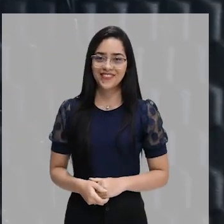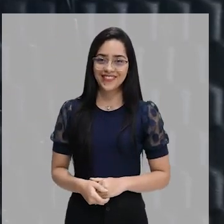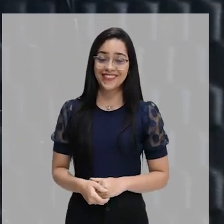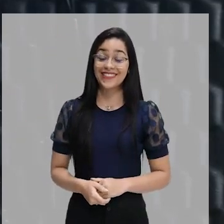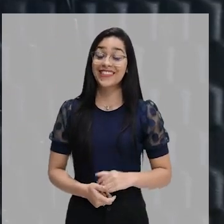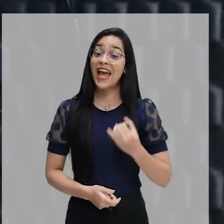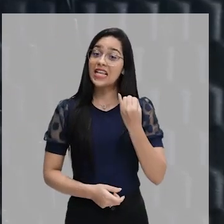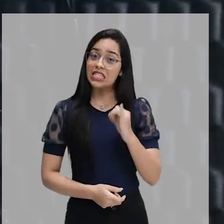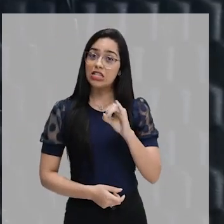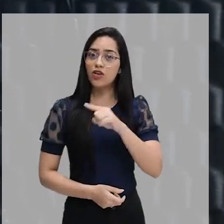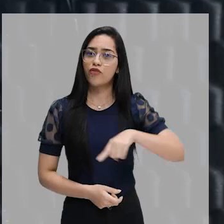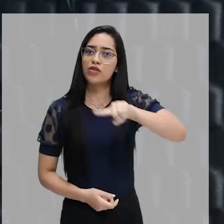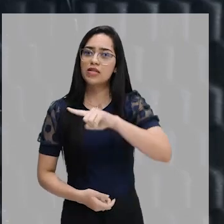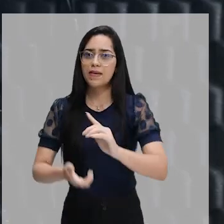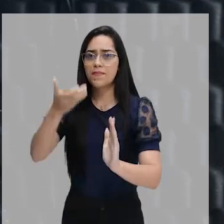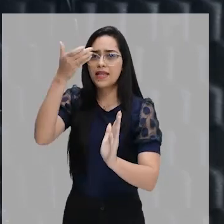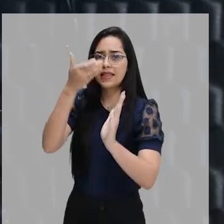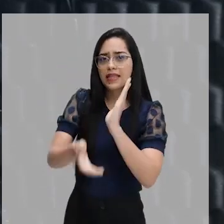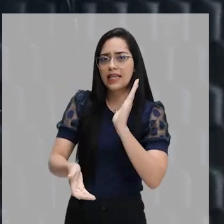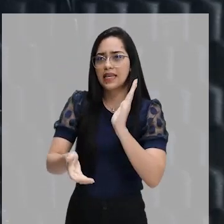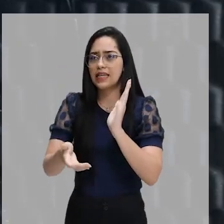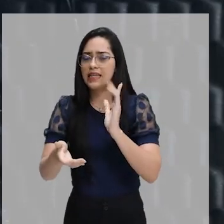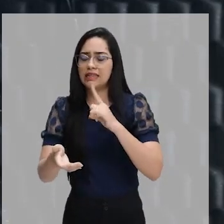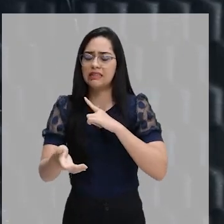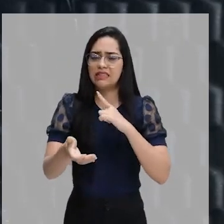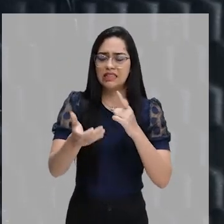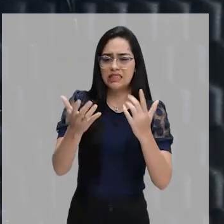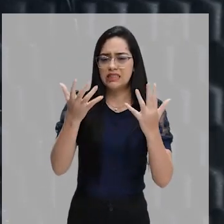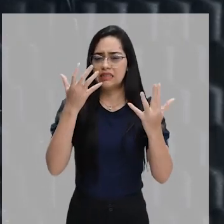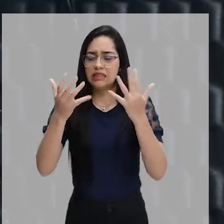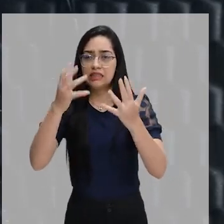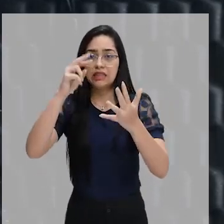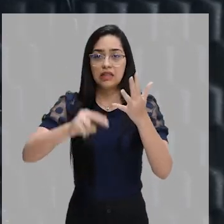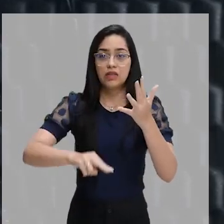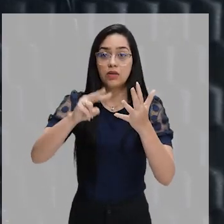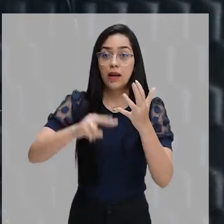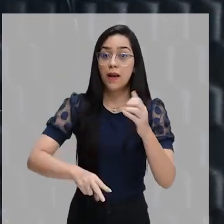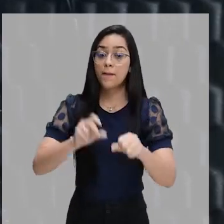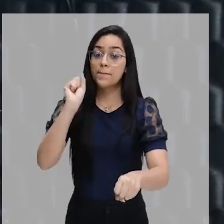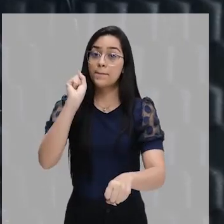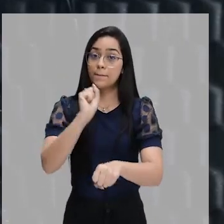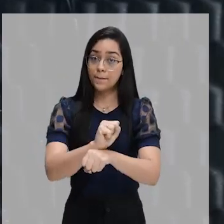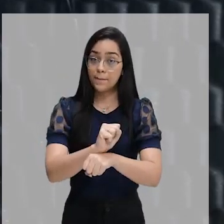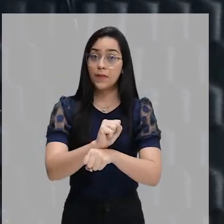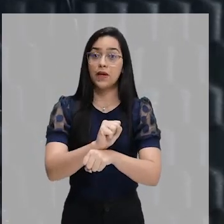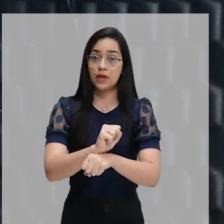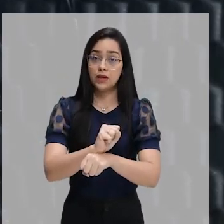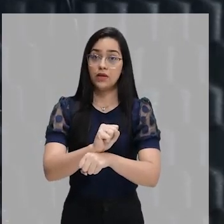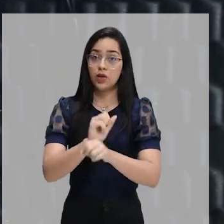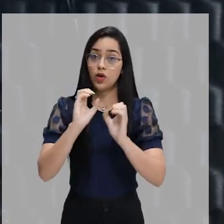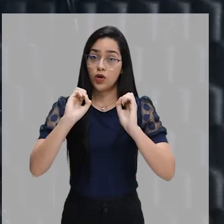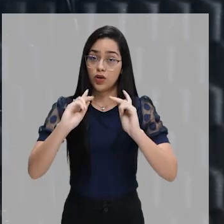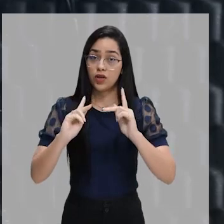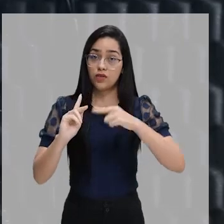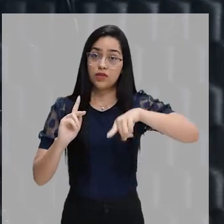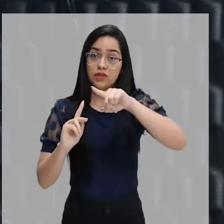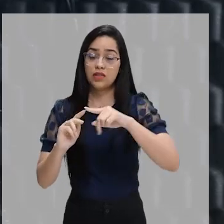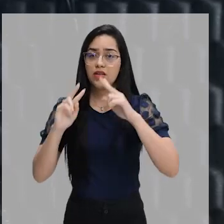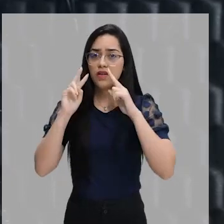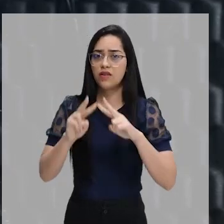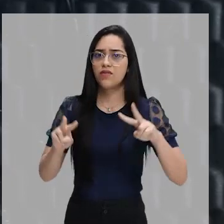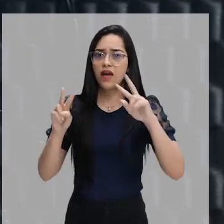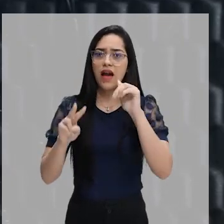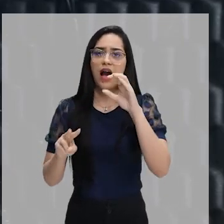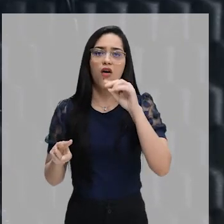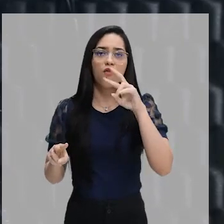Se você perder-se na leitura, você dá uma pausa. Caso você esteja assistindo ao vivo,